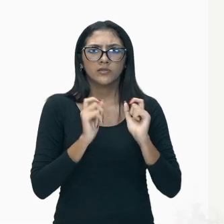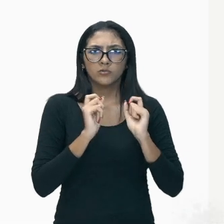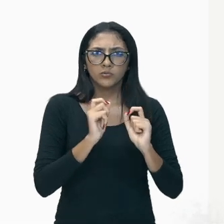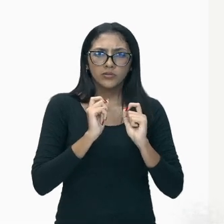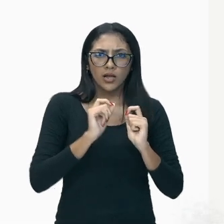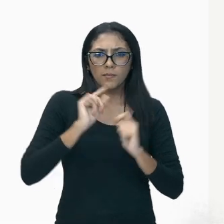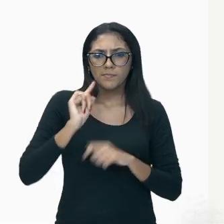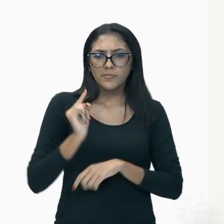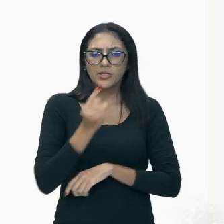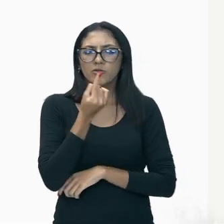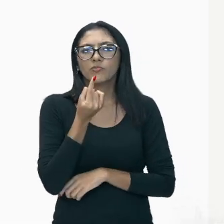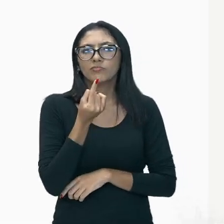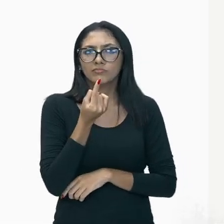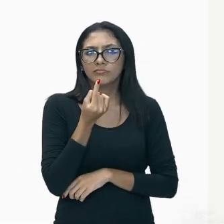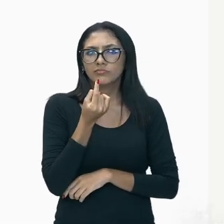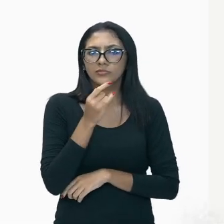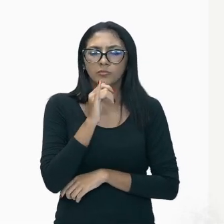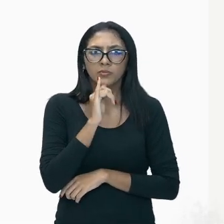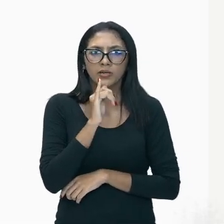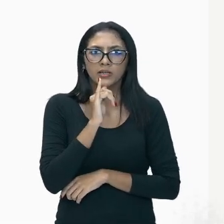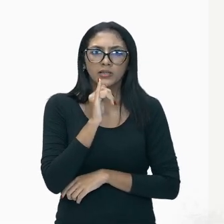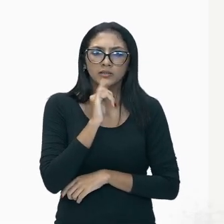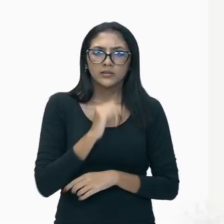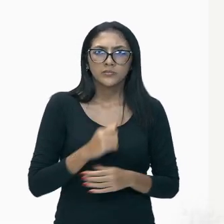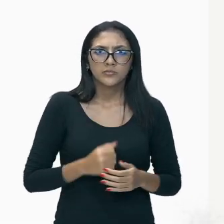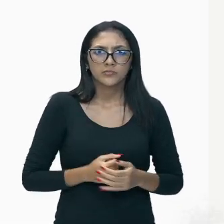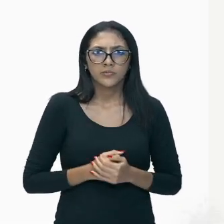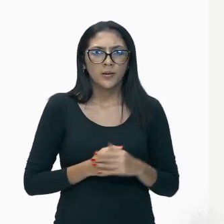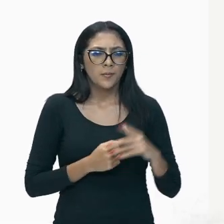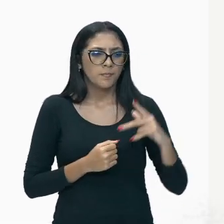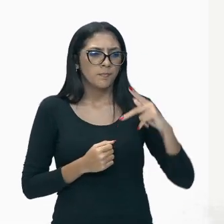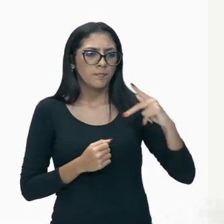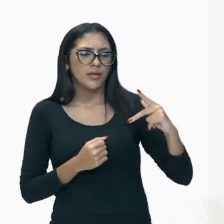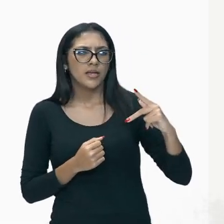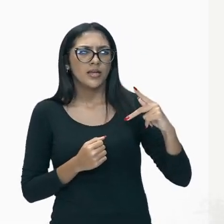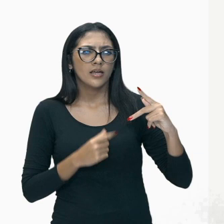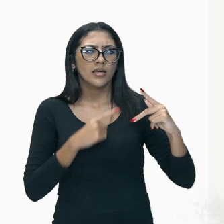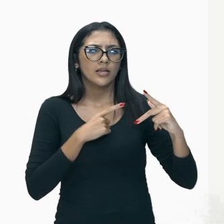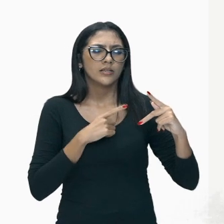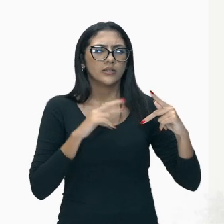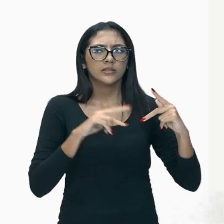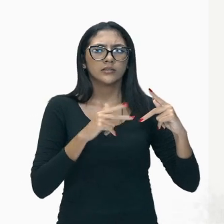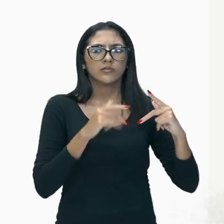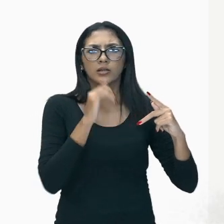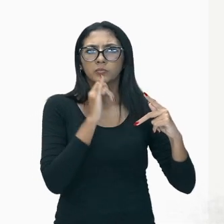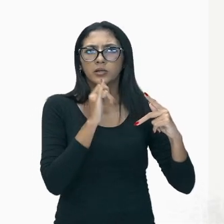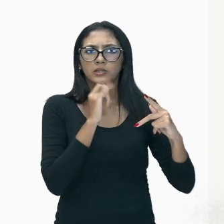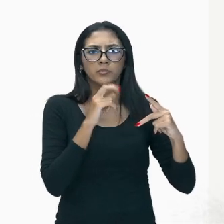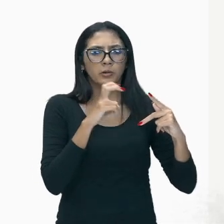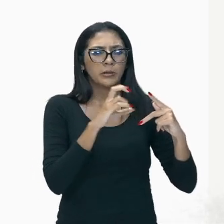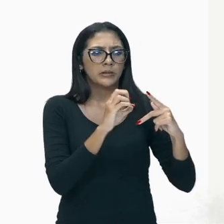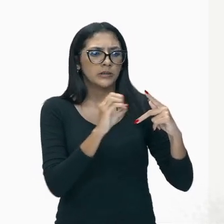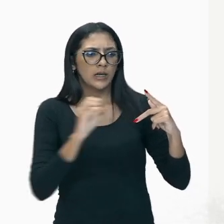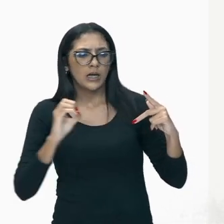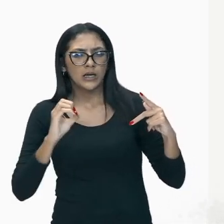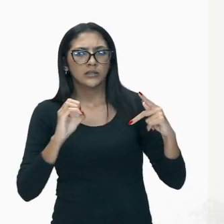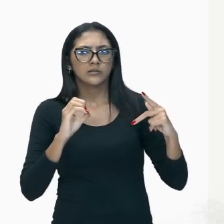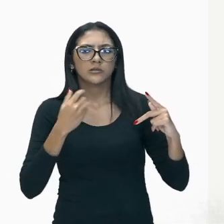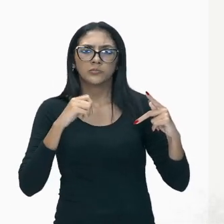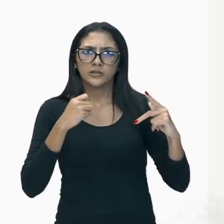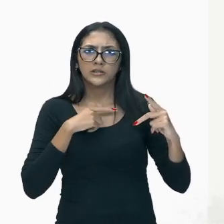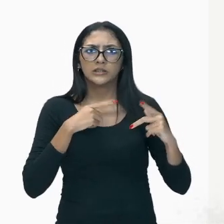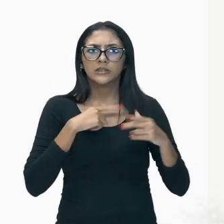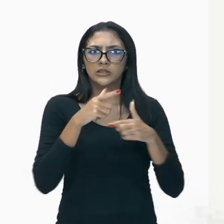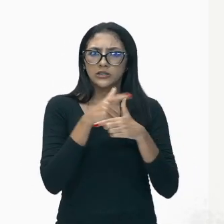Se na questão vier potência sendo 500, eu tenho que fazer uma divisão por